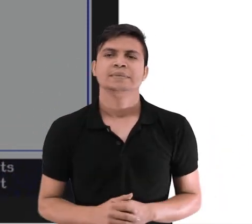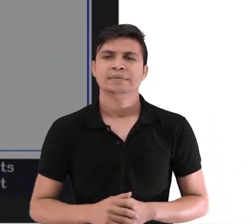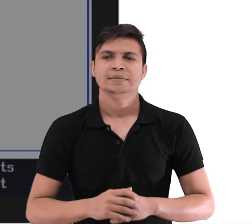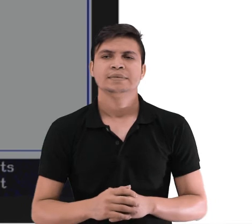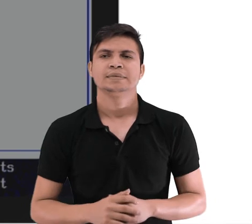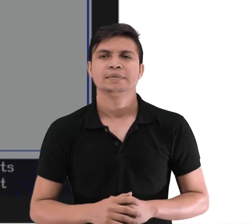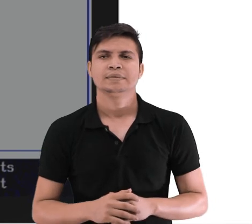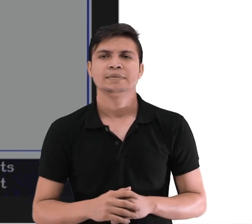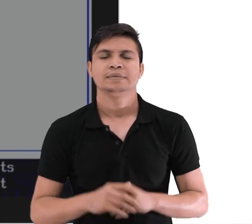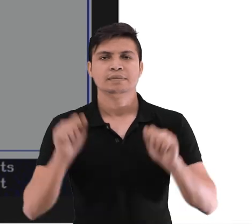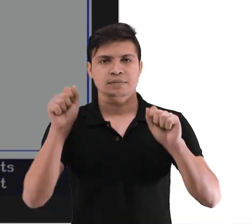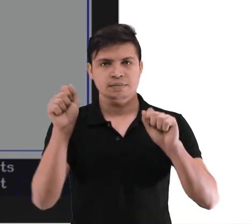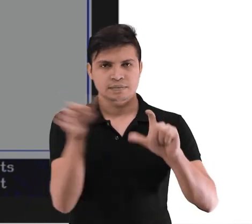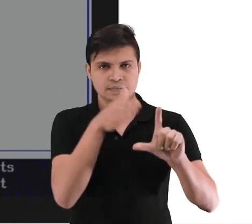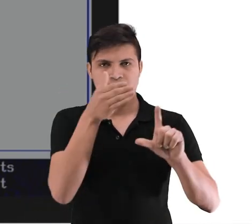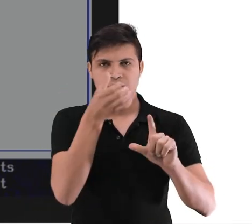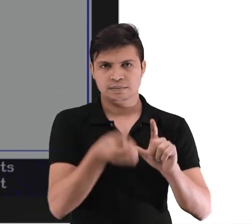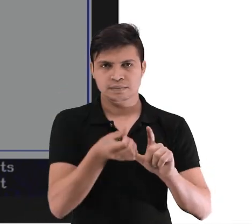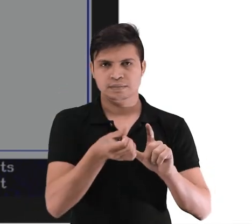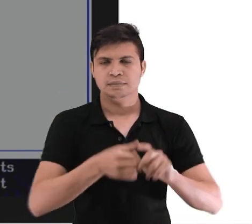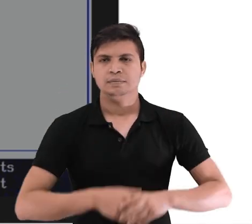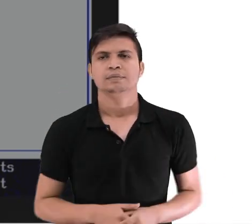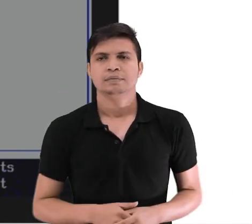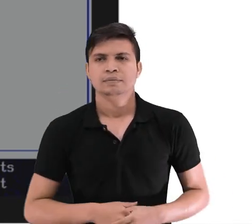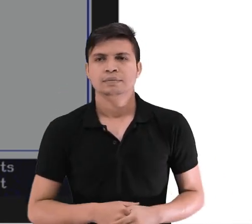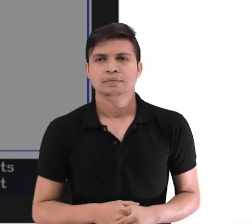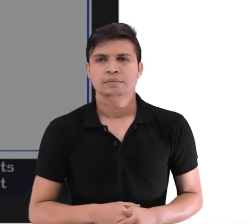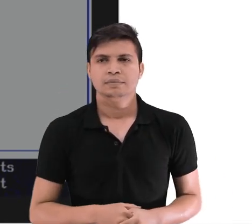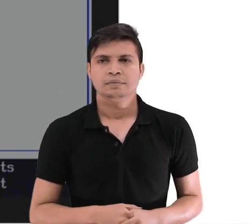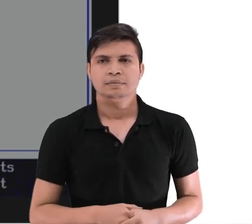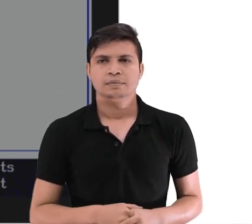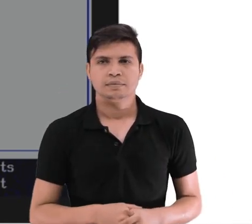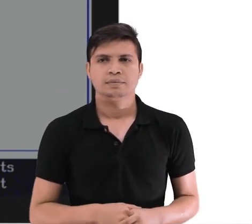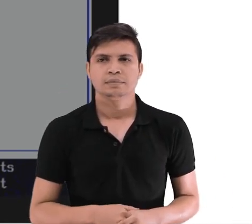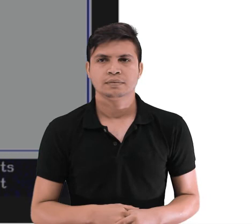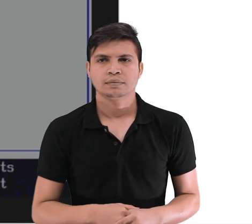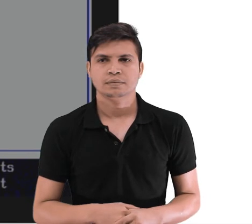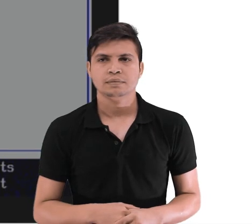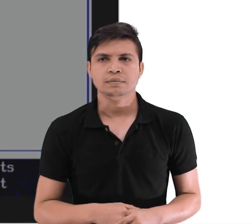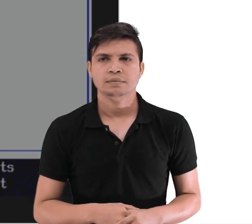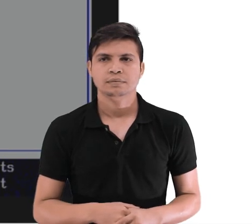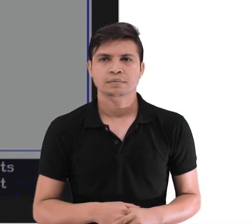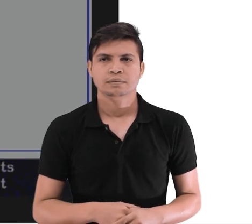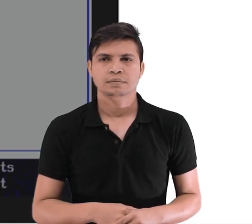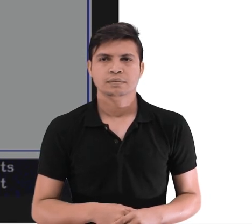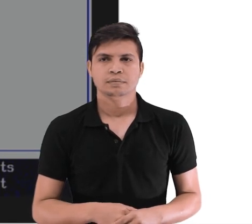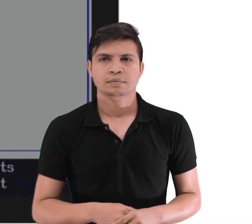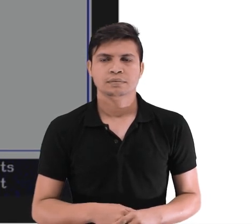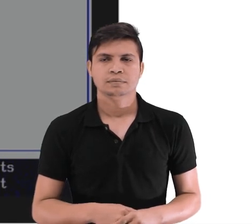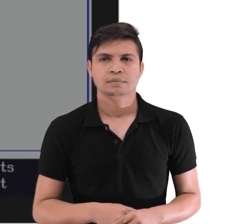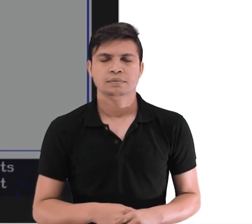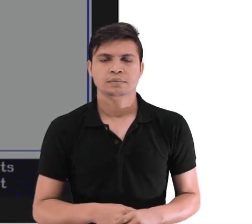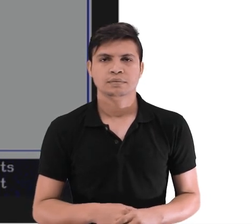do Startup, na parte do boot. Vamos passar para a próxima aba, Startup, que